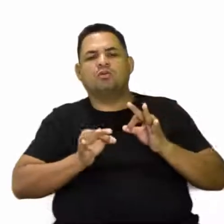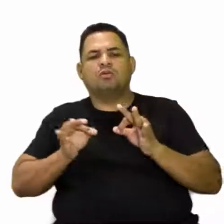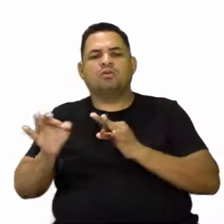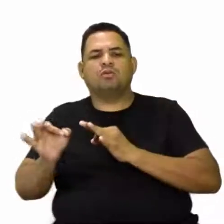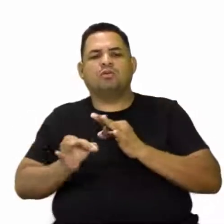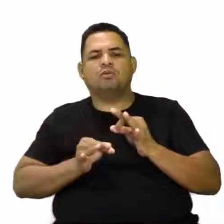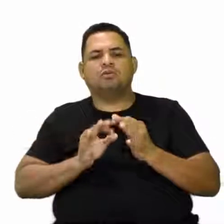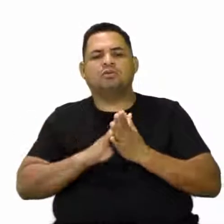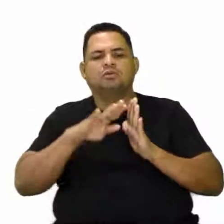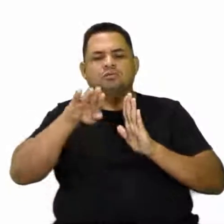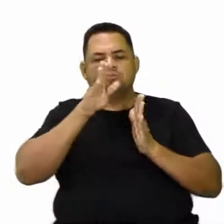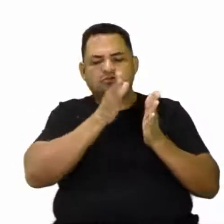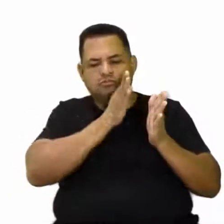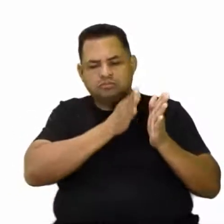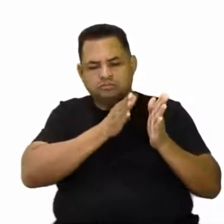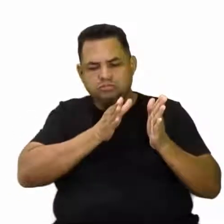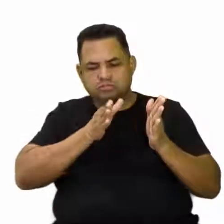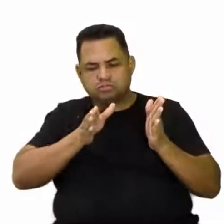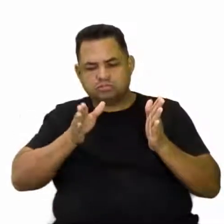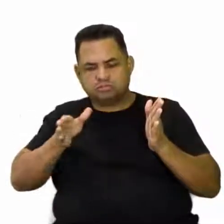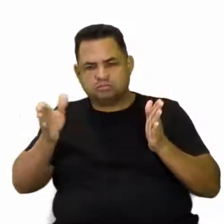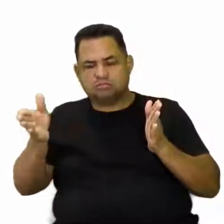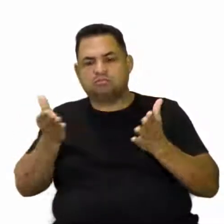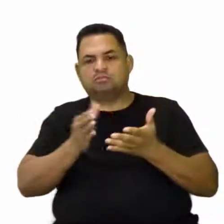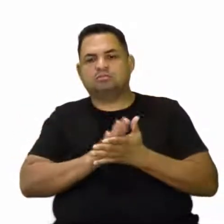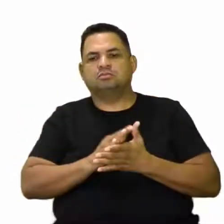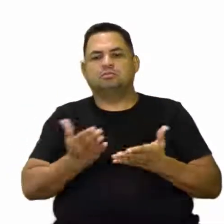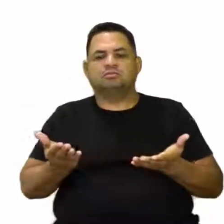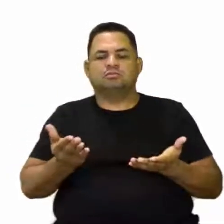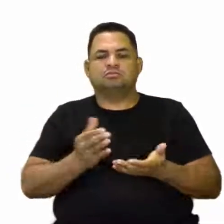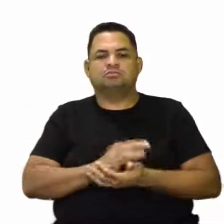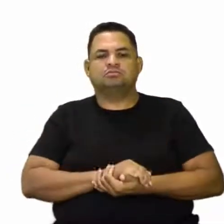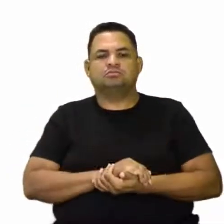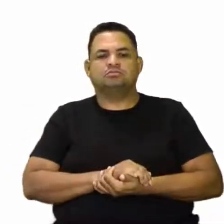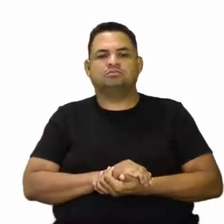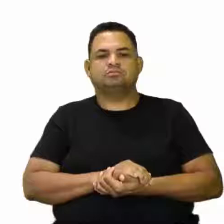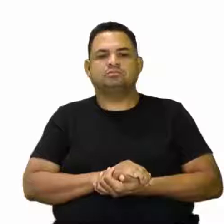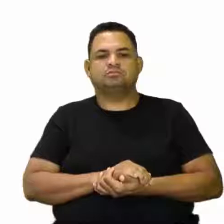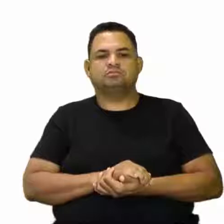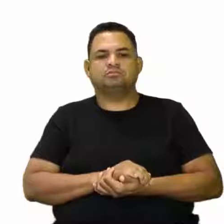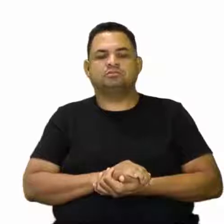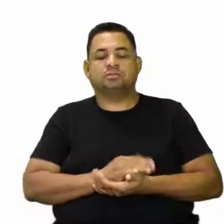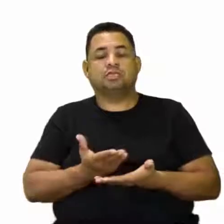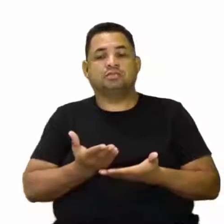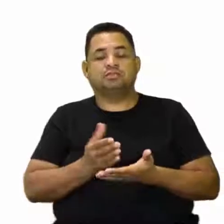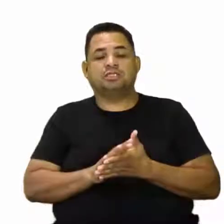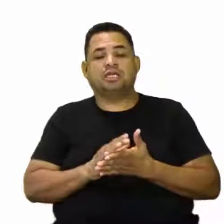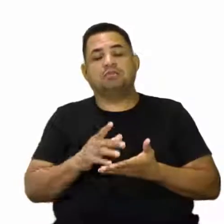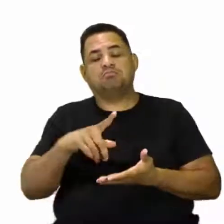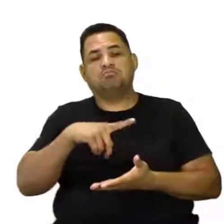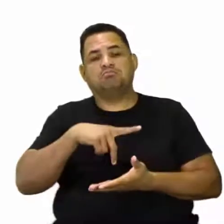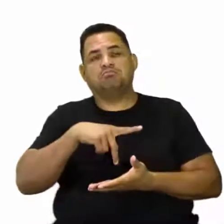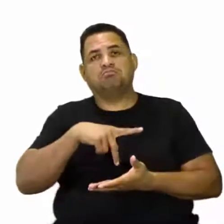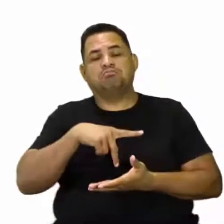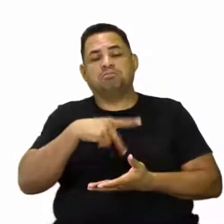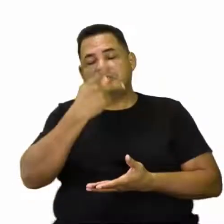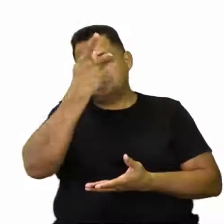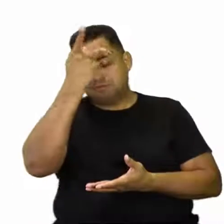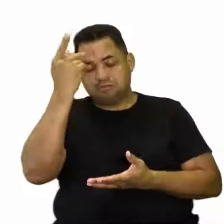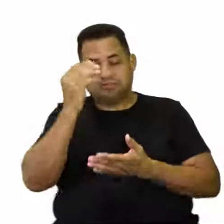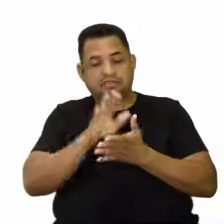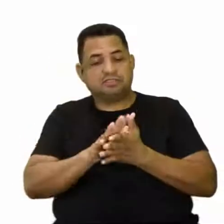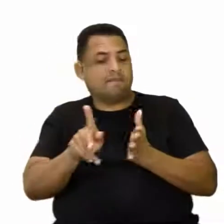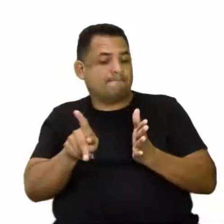forma cronológica. Tem gente que faz autobiografia, né? Isso. Em vida, e escreve, ou pessoas